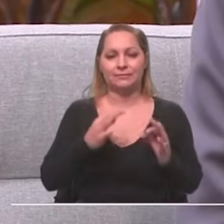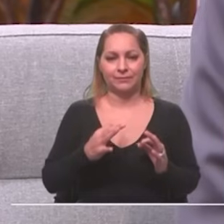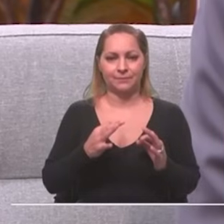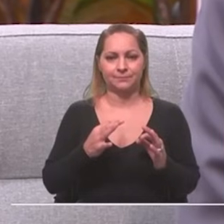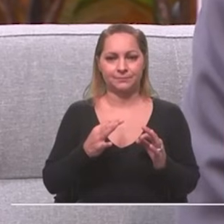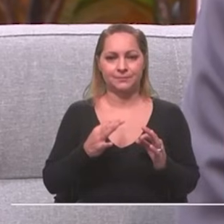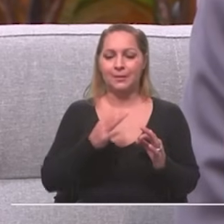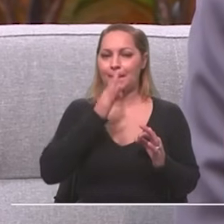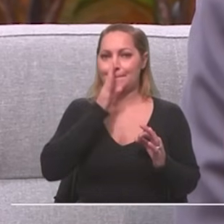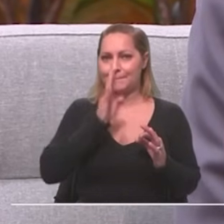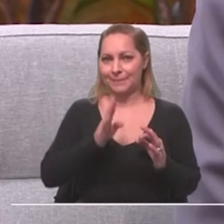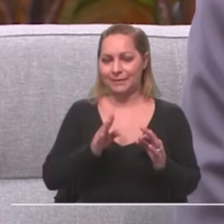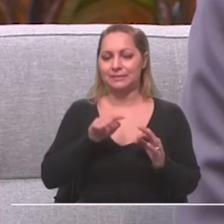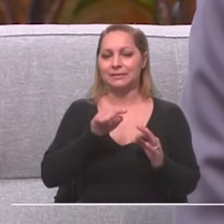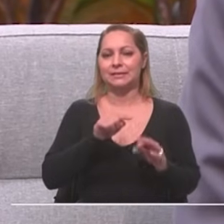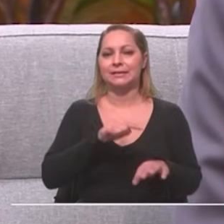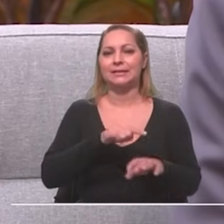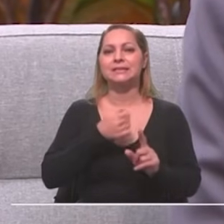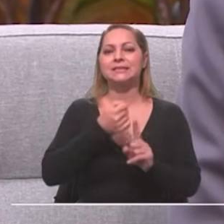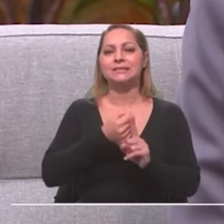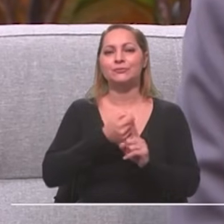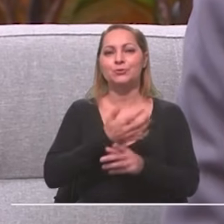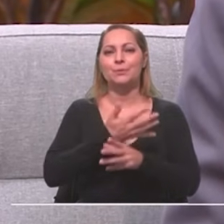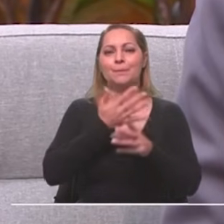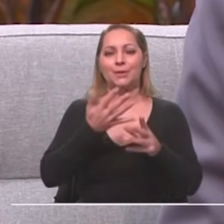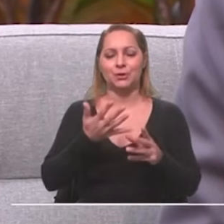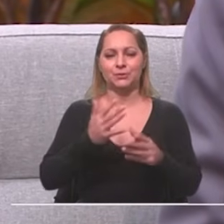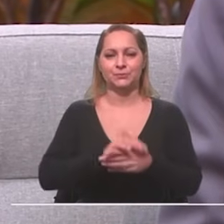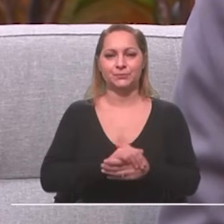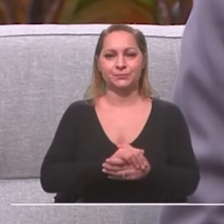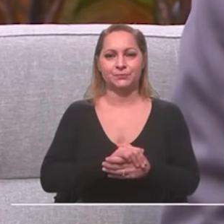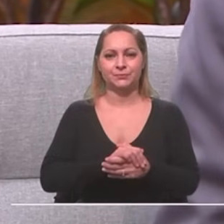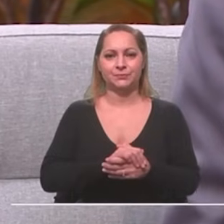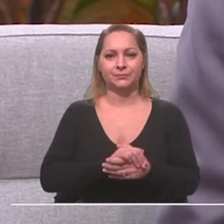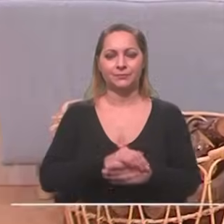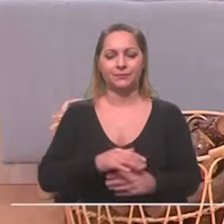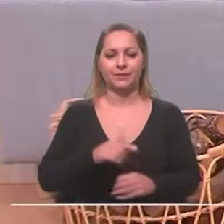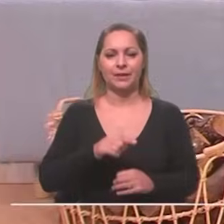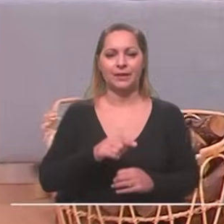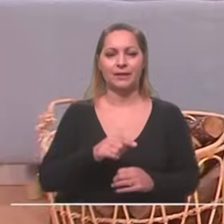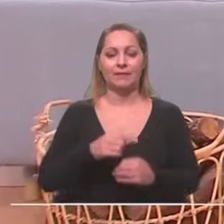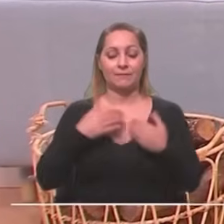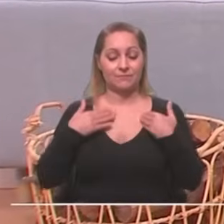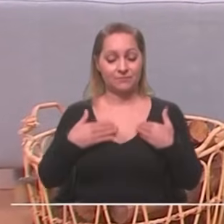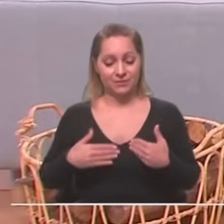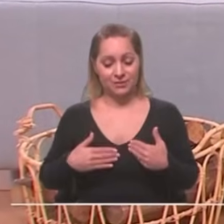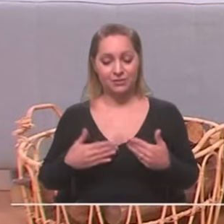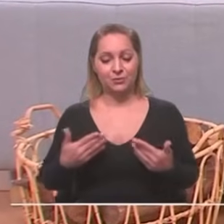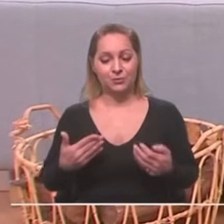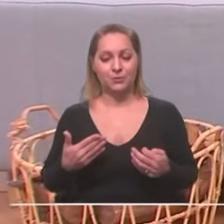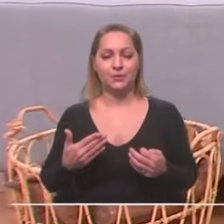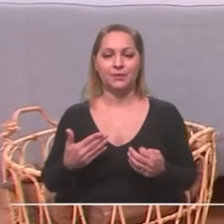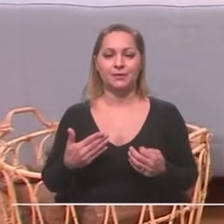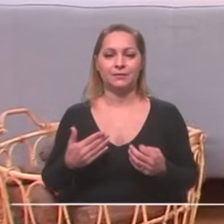à prática. Sim. Quais foram assim os maiores desafios? A nível físico há sempre um bocadinho, apesar, sim, de eu também já ter um